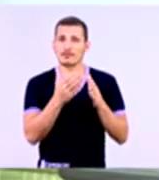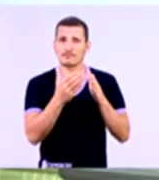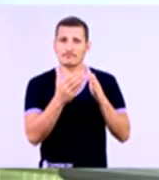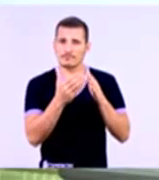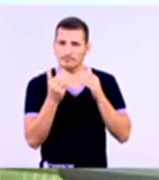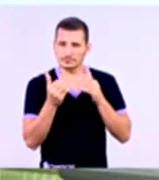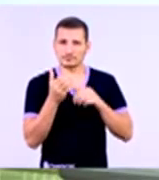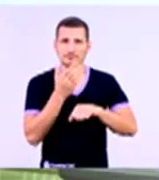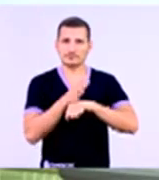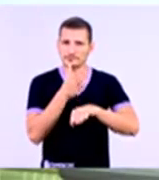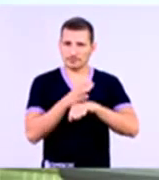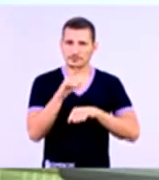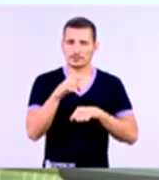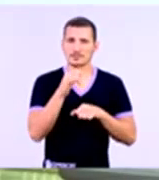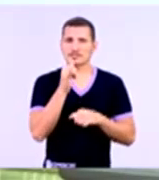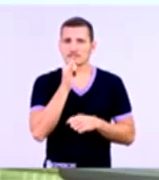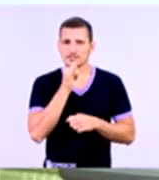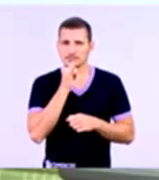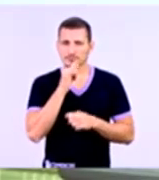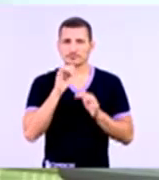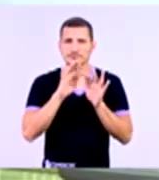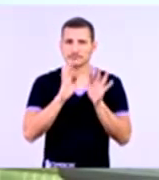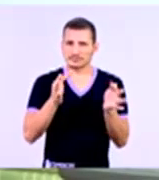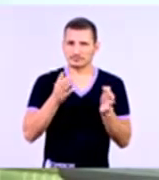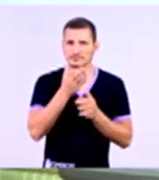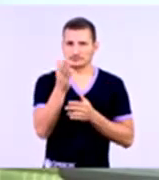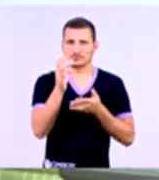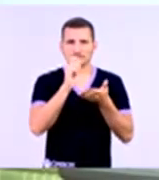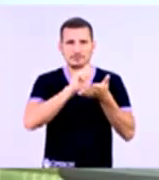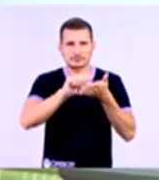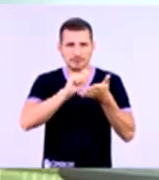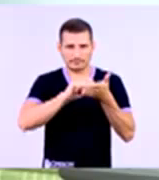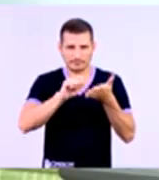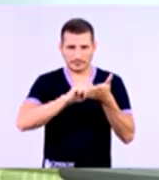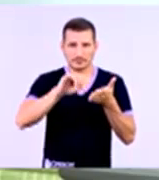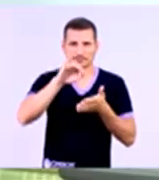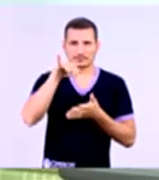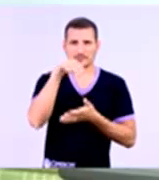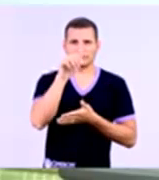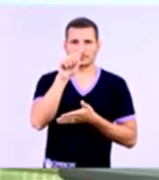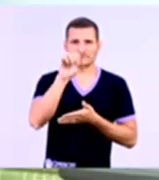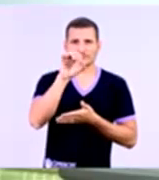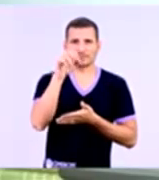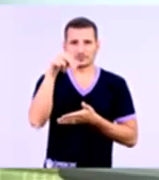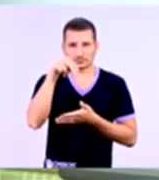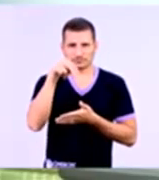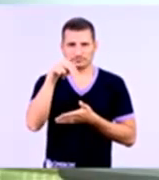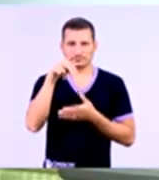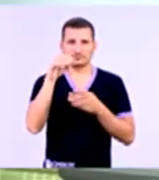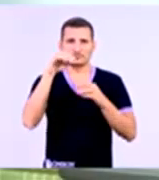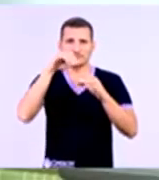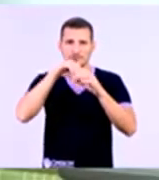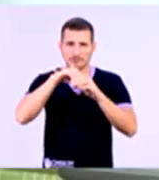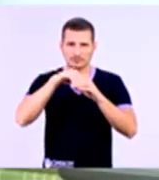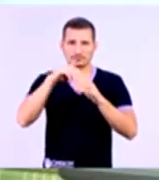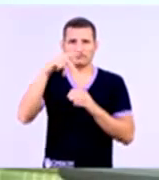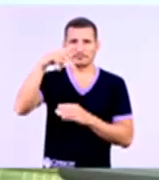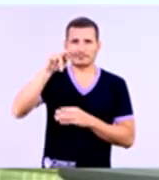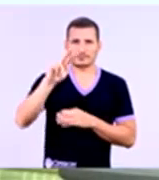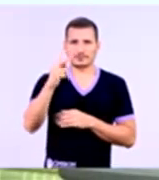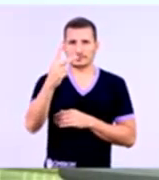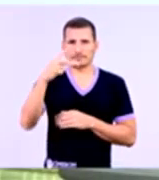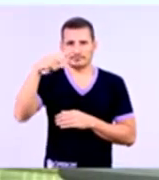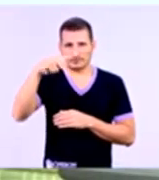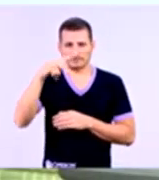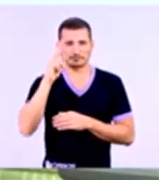atividade. É um exemplo muito simples. Vocês vão escrever o conteúdo de JSON dentro do escopo de uma página PHP. Nós